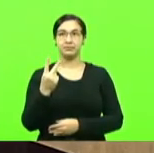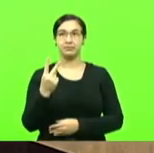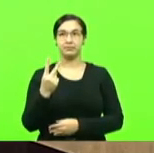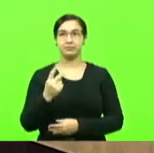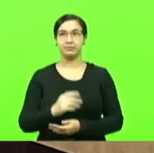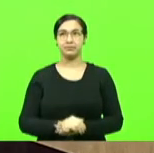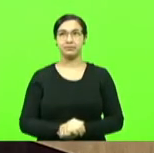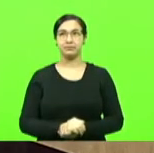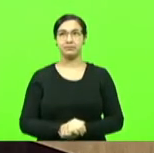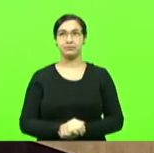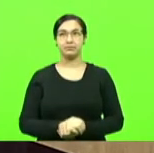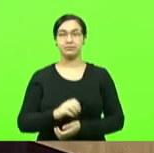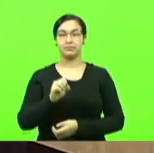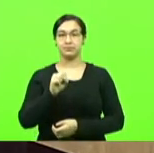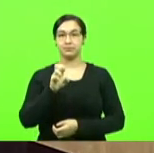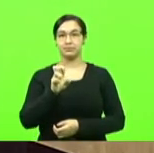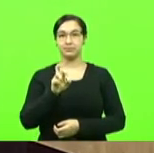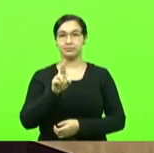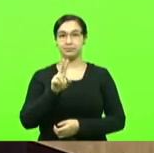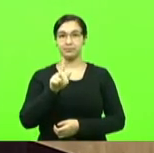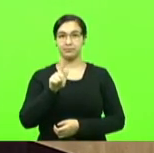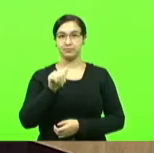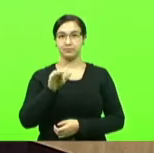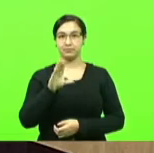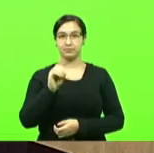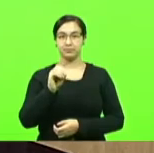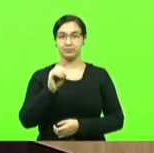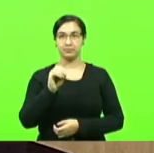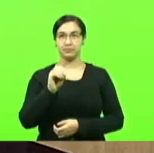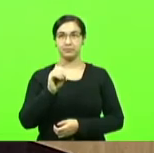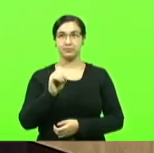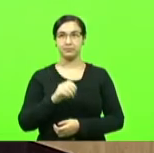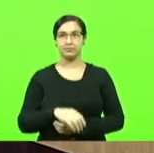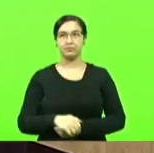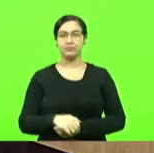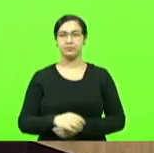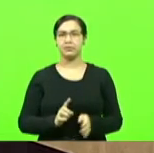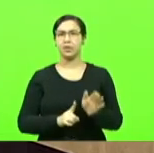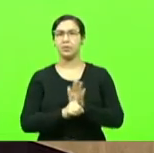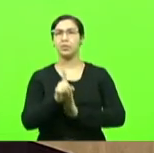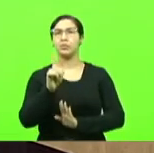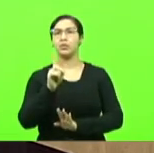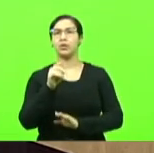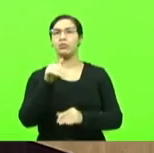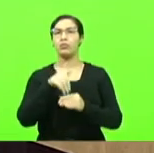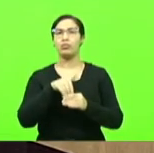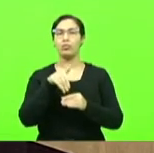Deputado Sérgio Mota vota 2. Eu havia colhido o voto do...